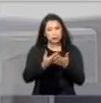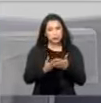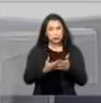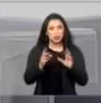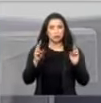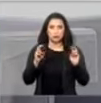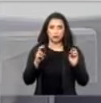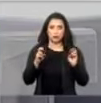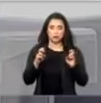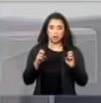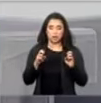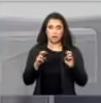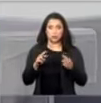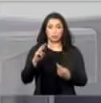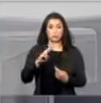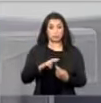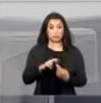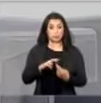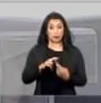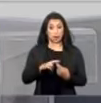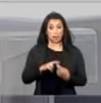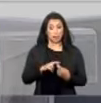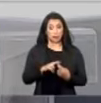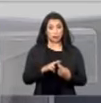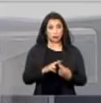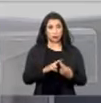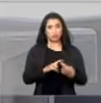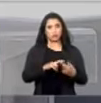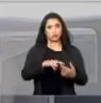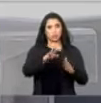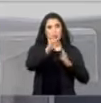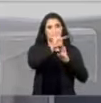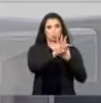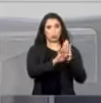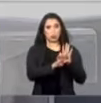como parágrafos de um enorme texto.